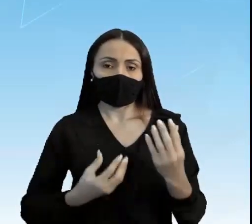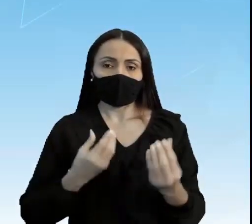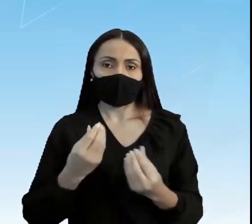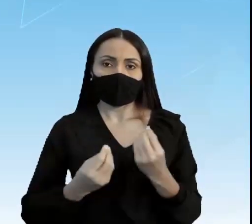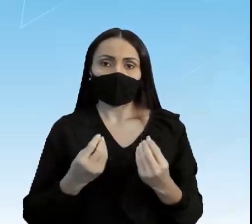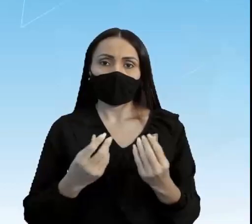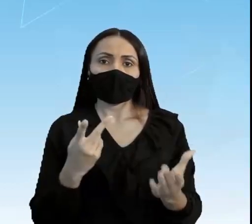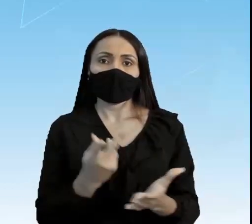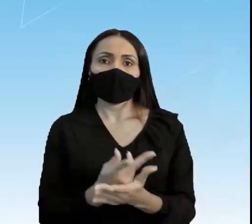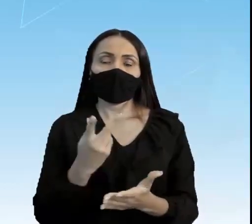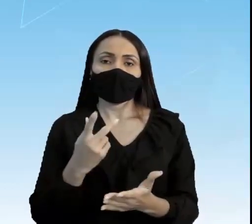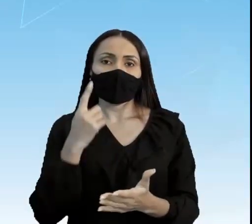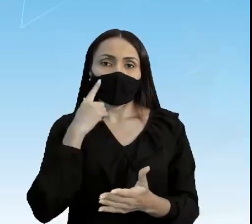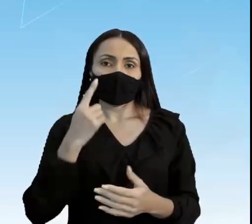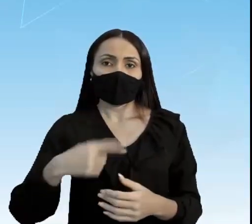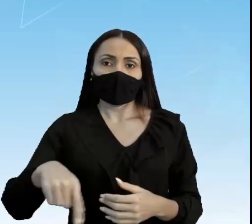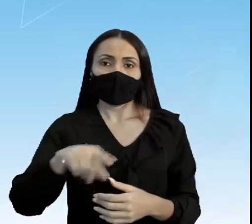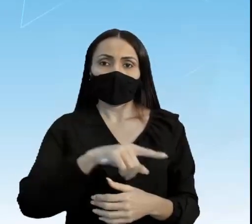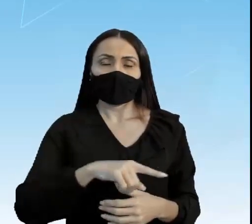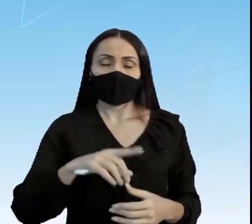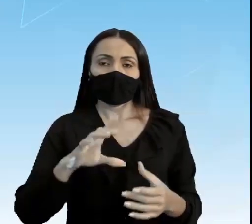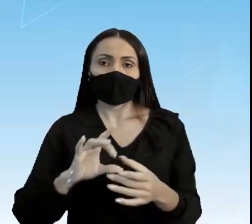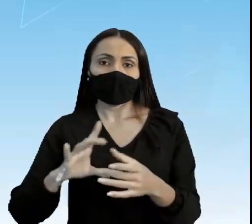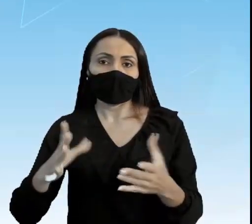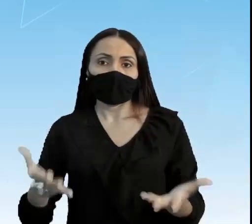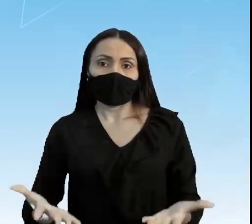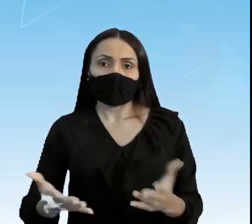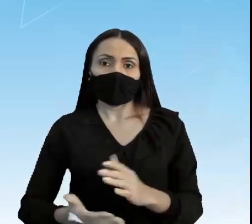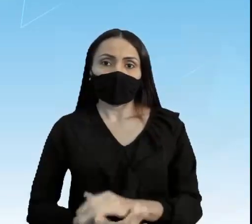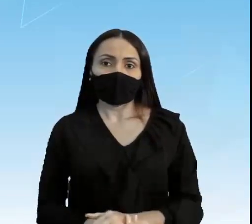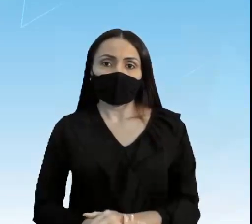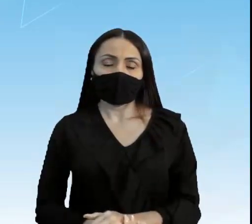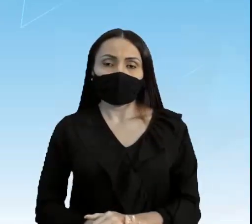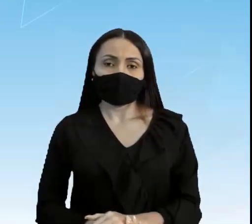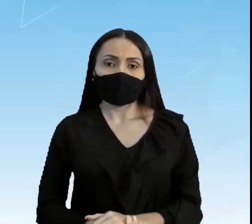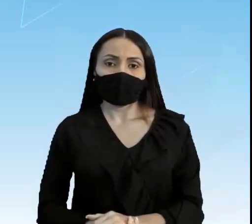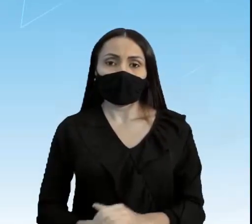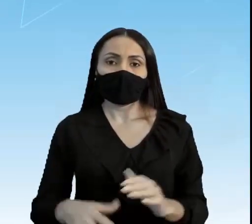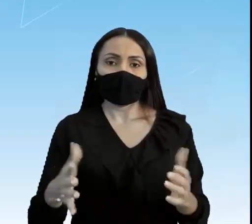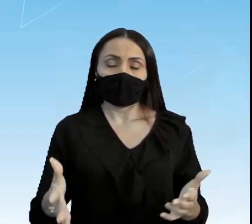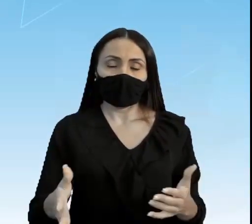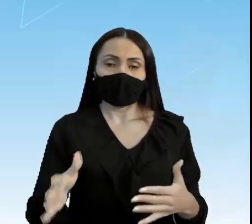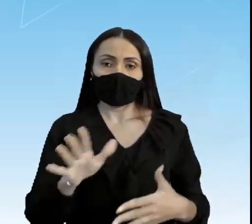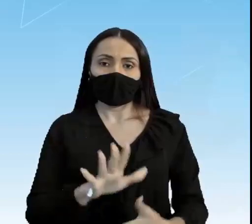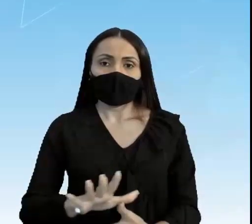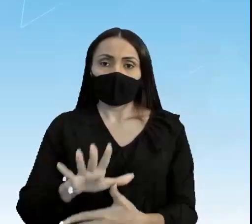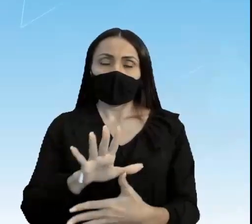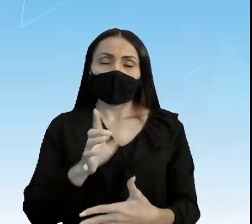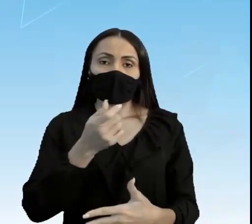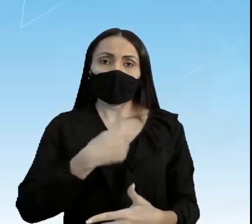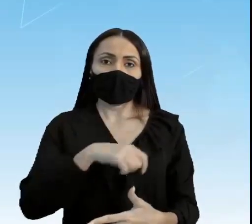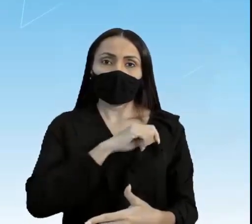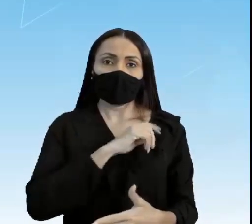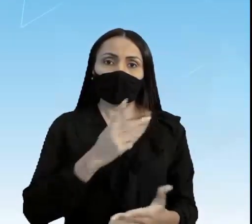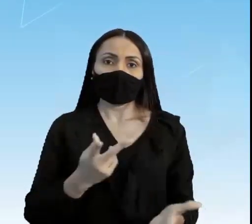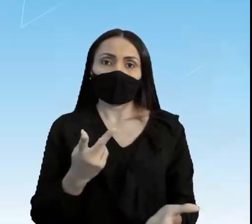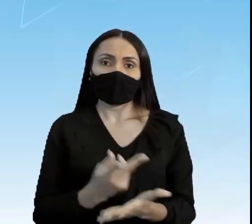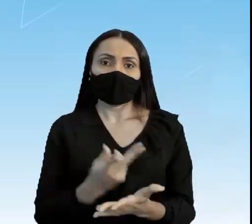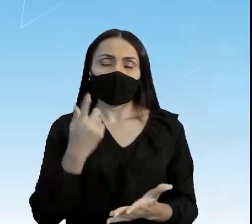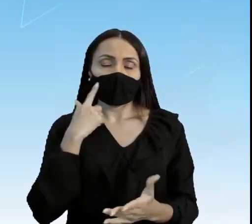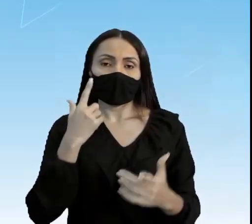como aconteceram as independências nas colônias. Na América Espanhola, elas ocorreram em contexto de